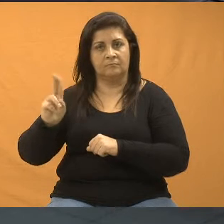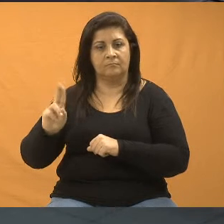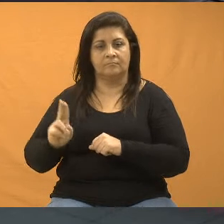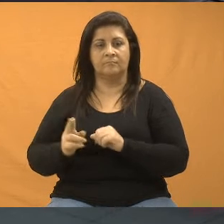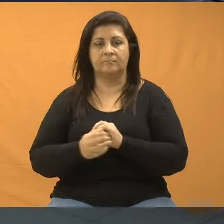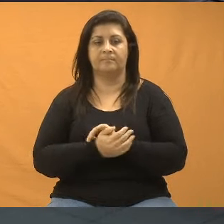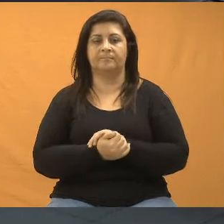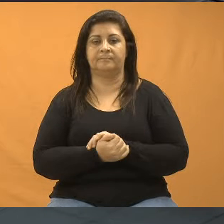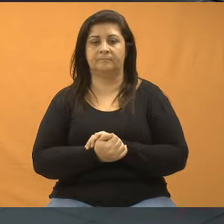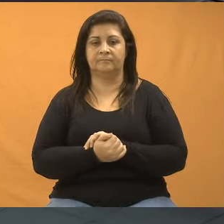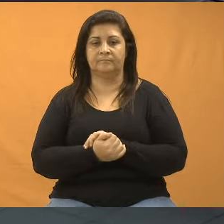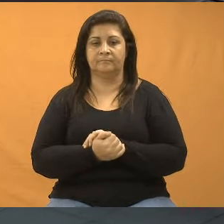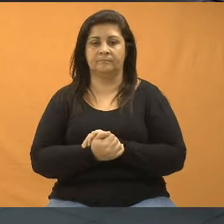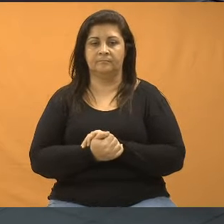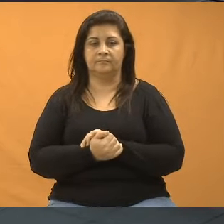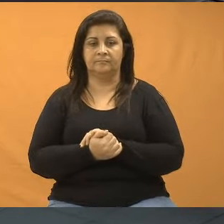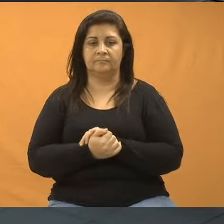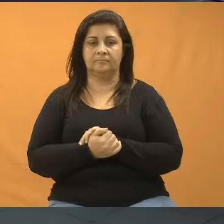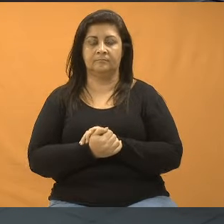Adir.